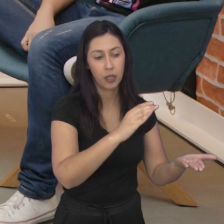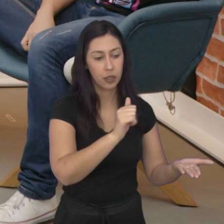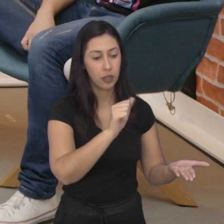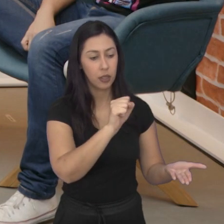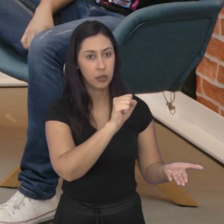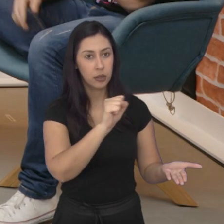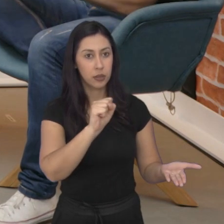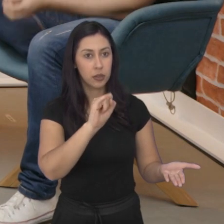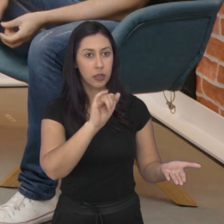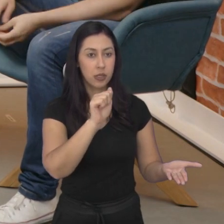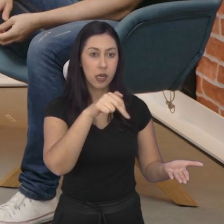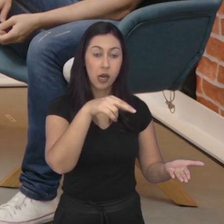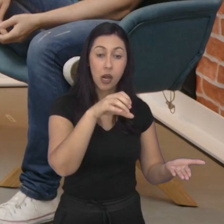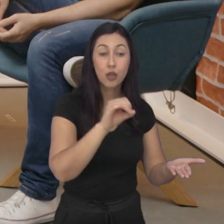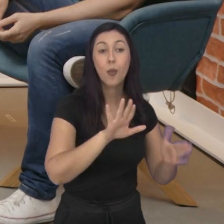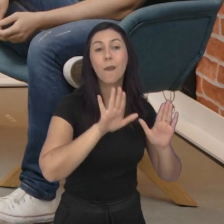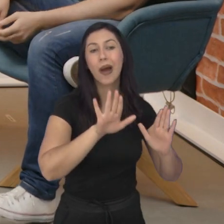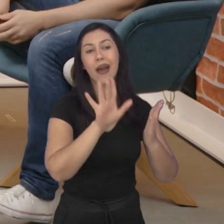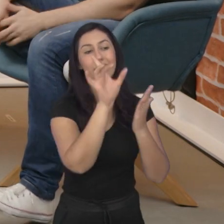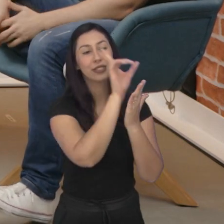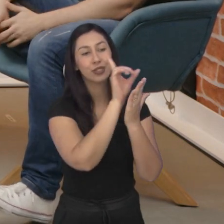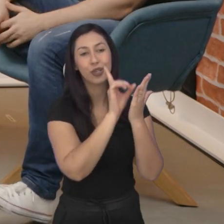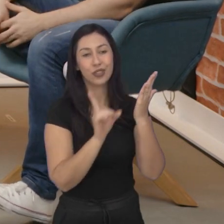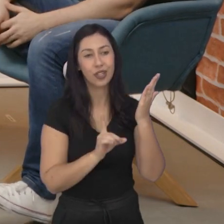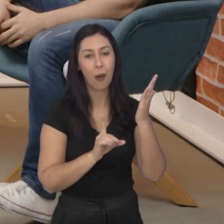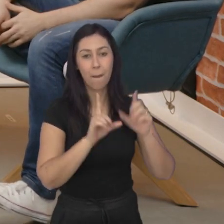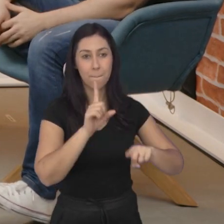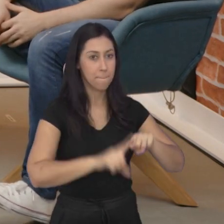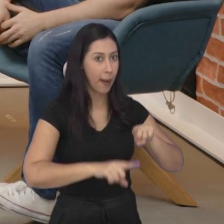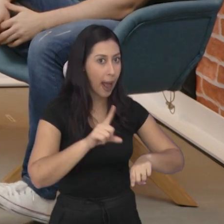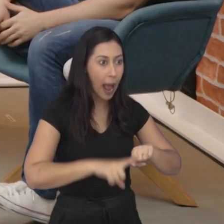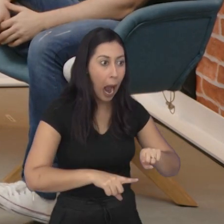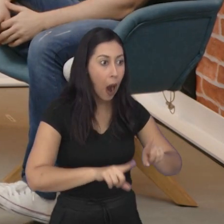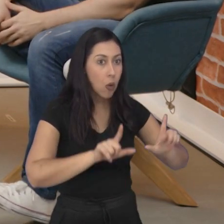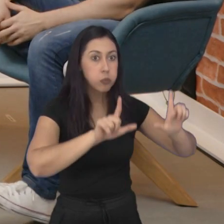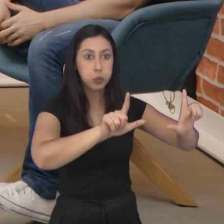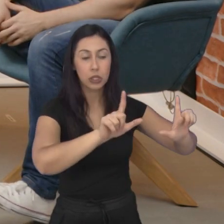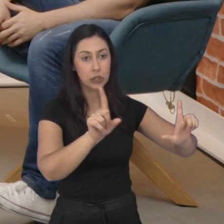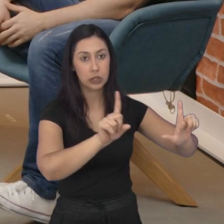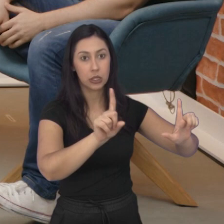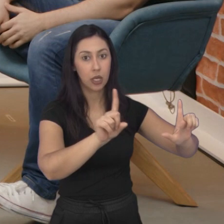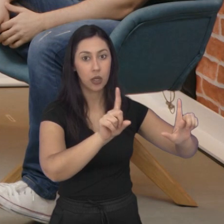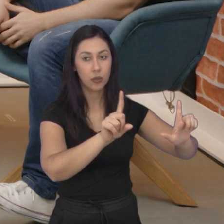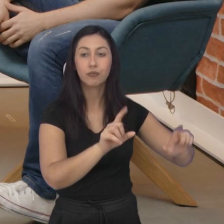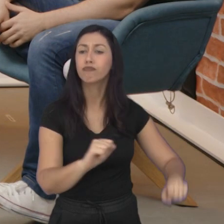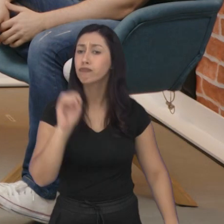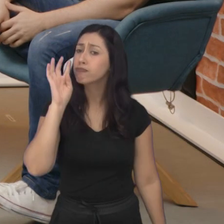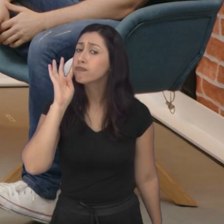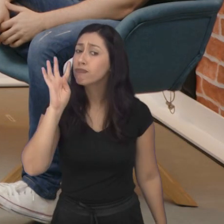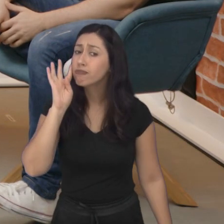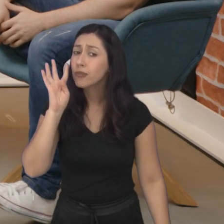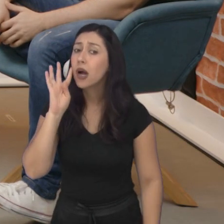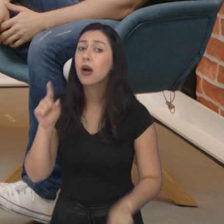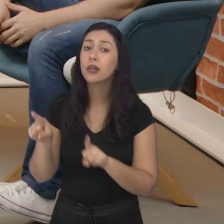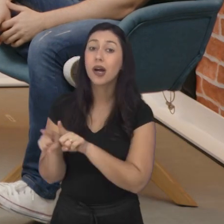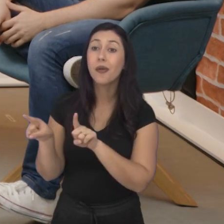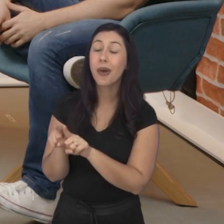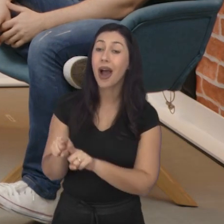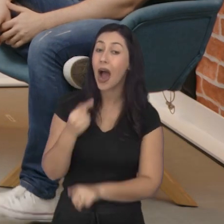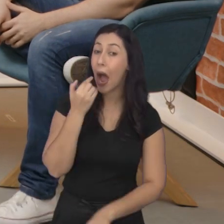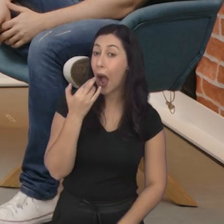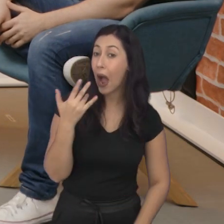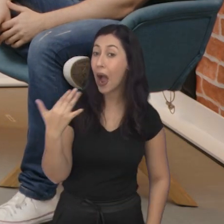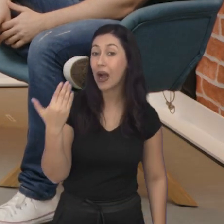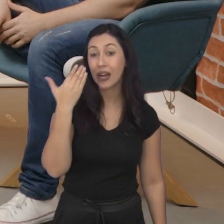Cassiano Ricardo em si, mas era digital mesmo, não era nada físico no caso. Sim. Mas muito legal. E aí a gente vê a questão